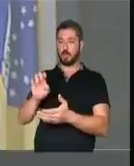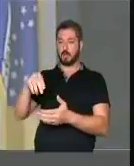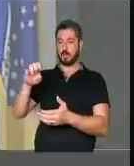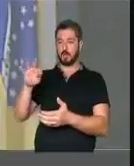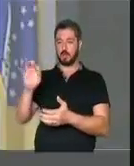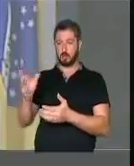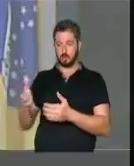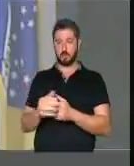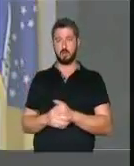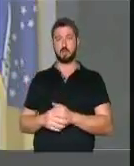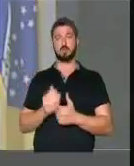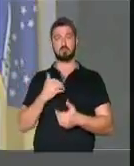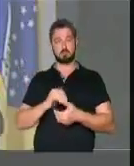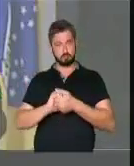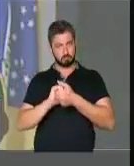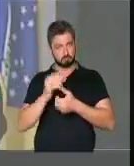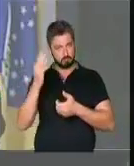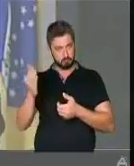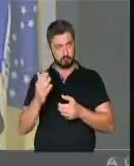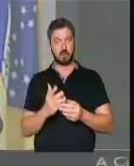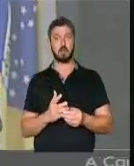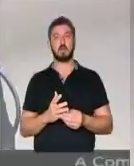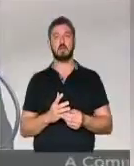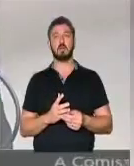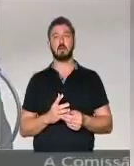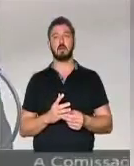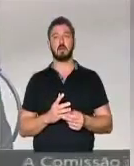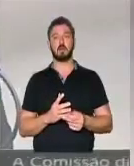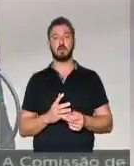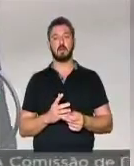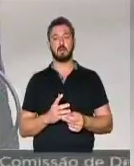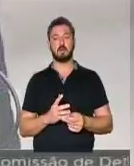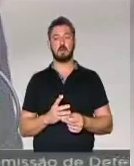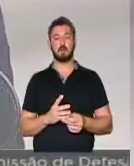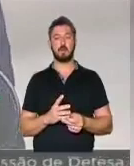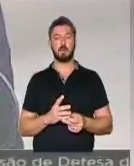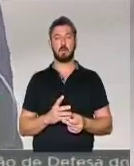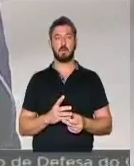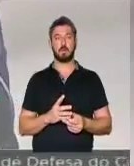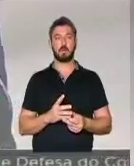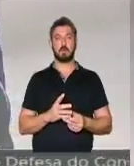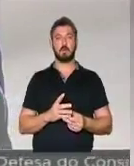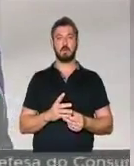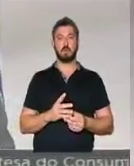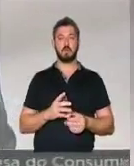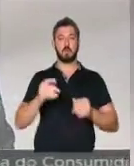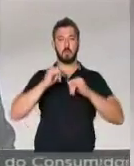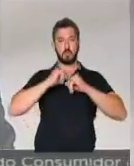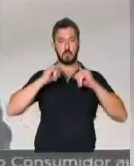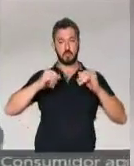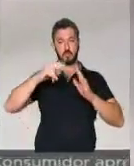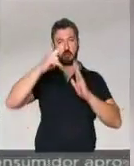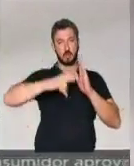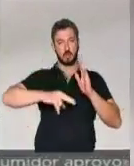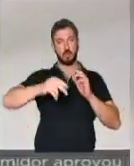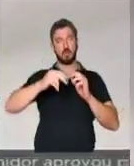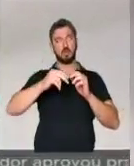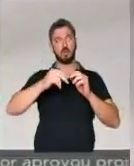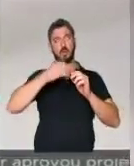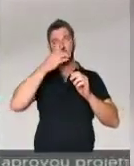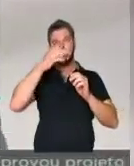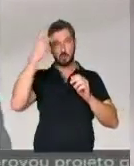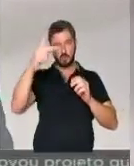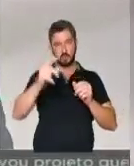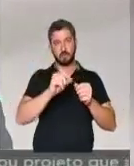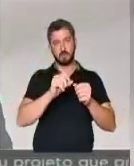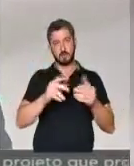Quero cumprimentá-lo pelo grande pronunciamento e pela leitura que faz sobre todos os